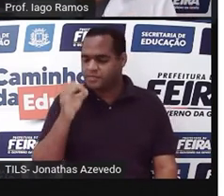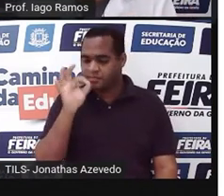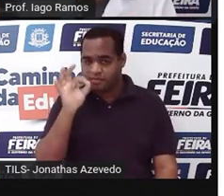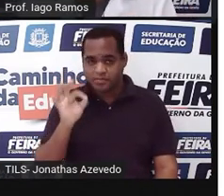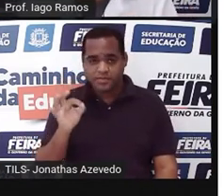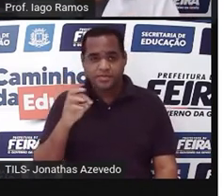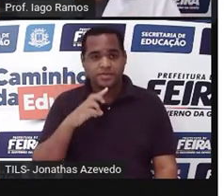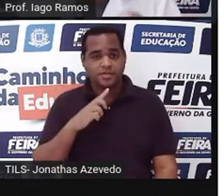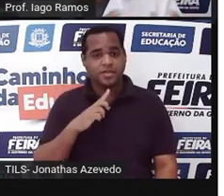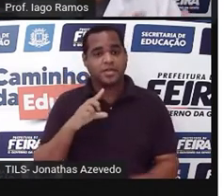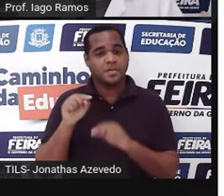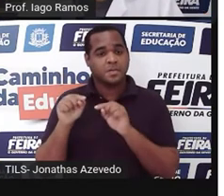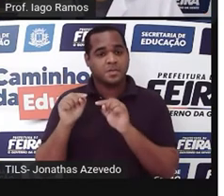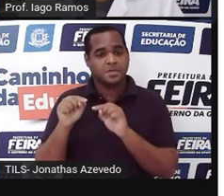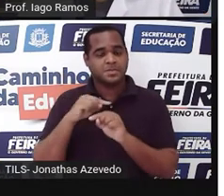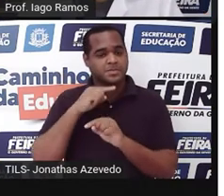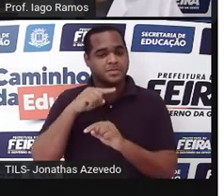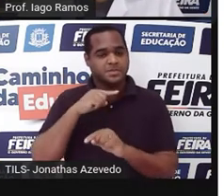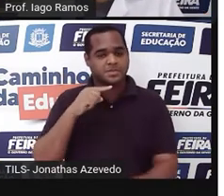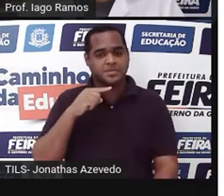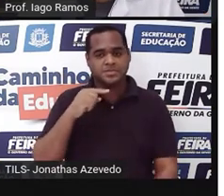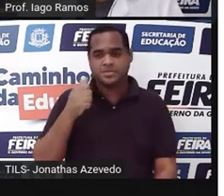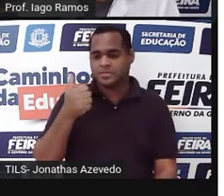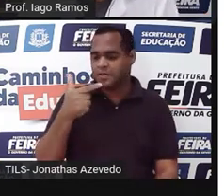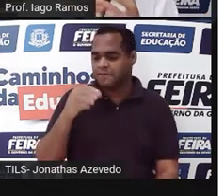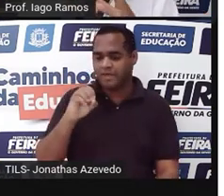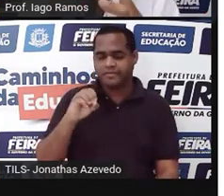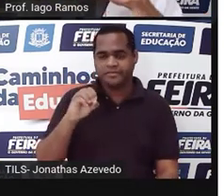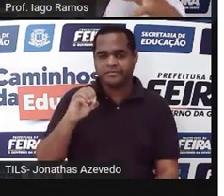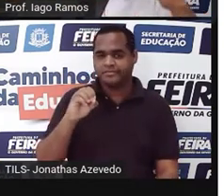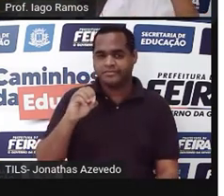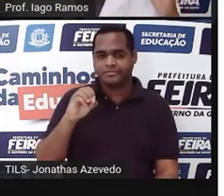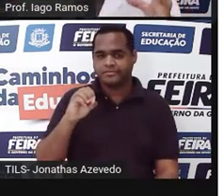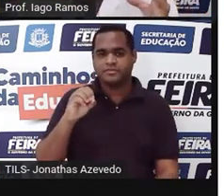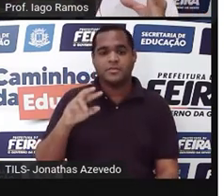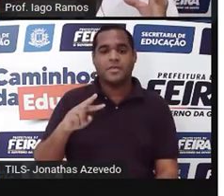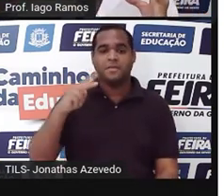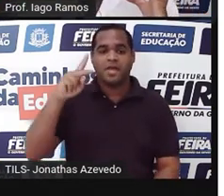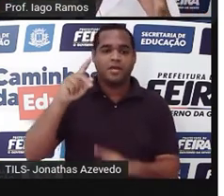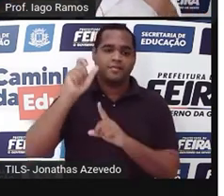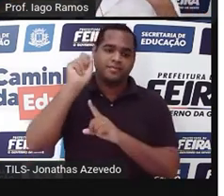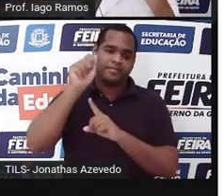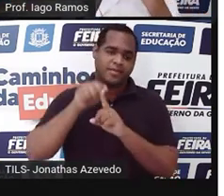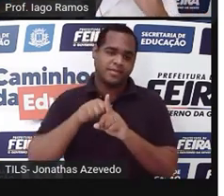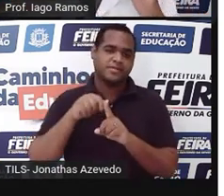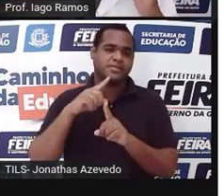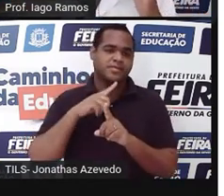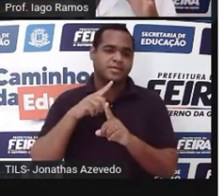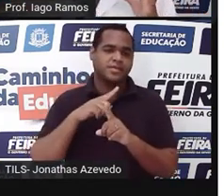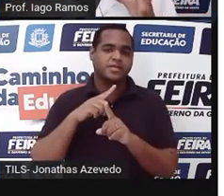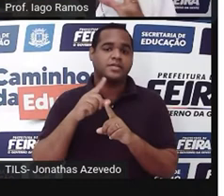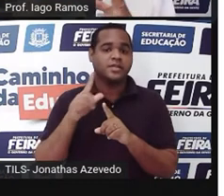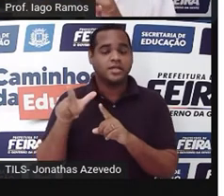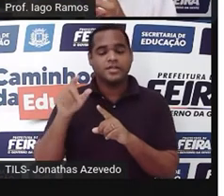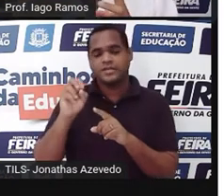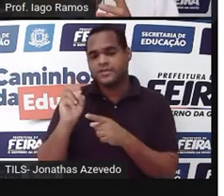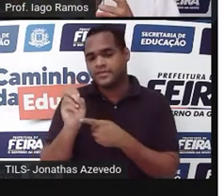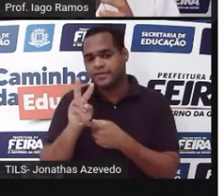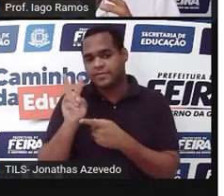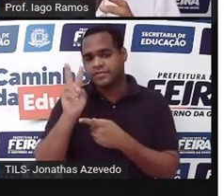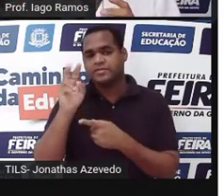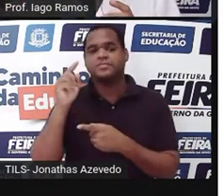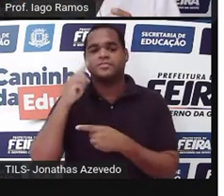esse produto não vai mais custar 120 vai postar um valor maior e esse valor maior